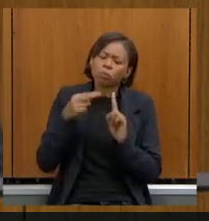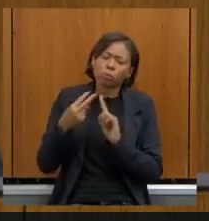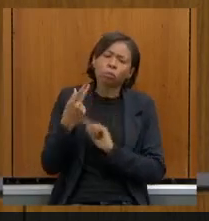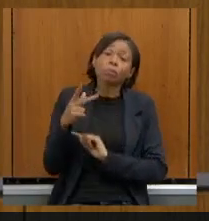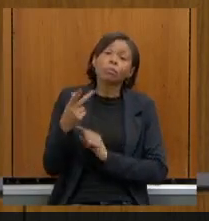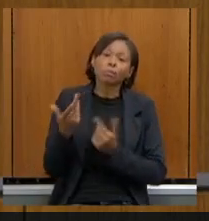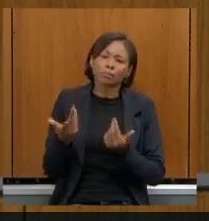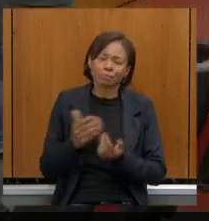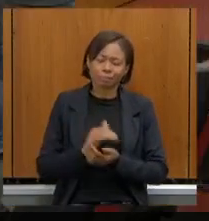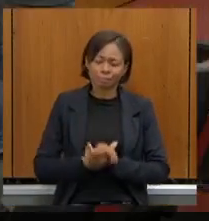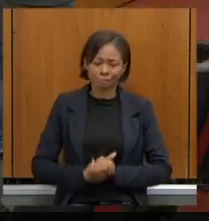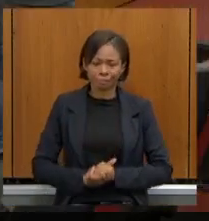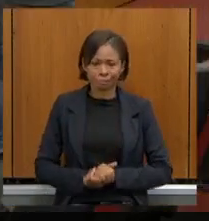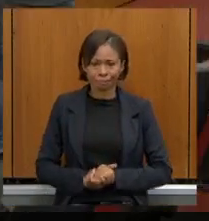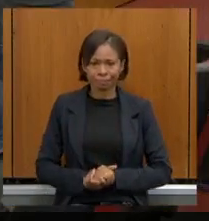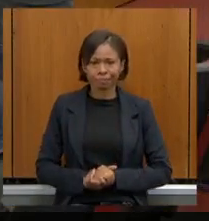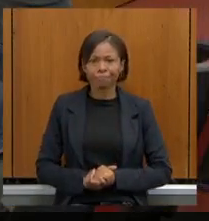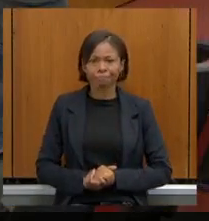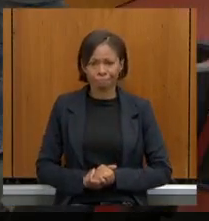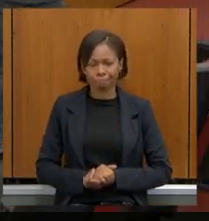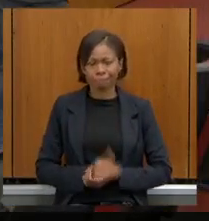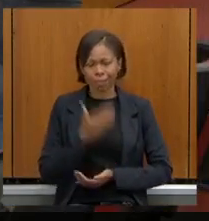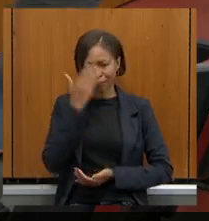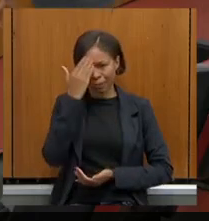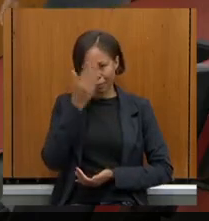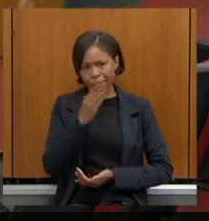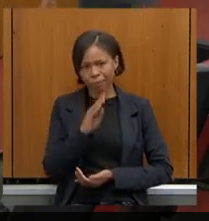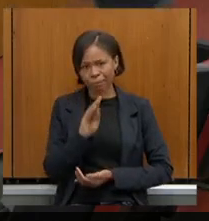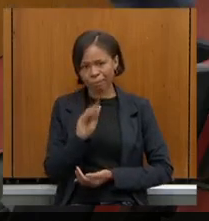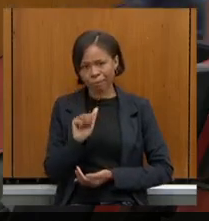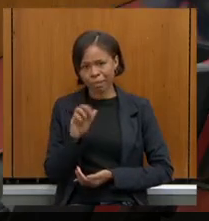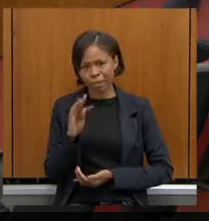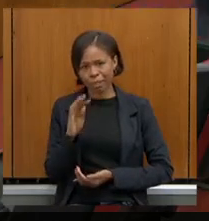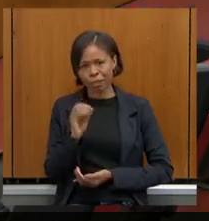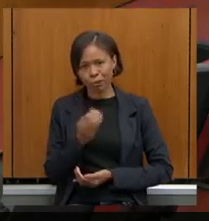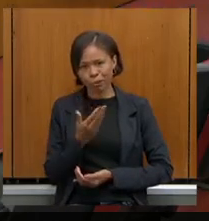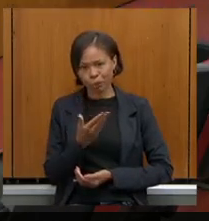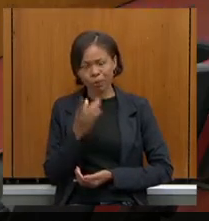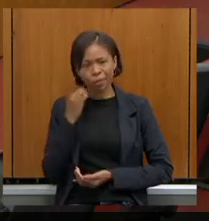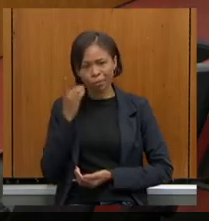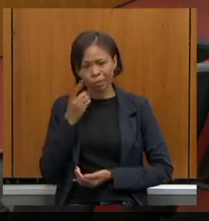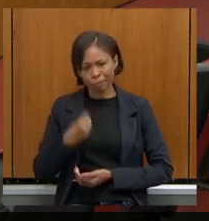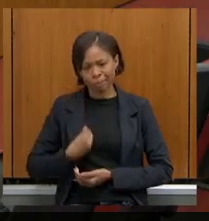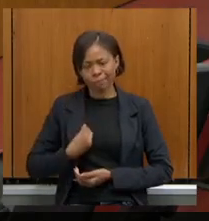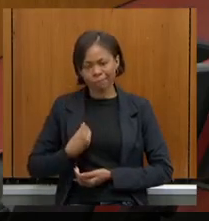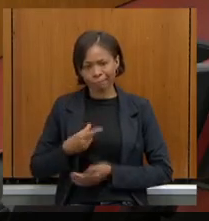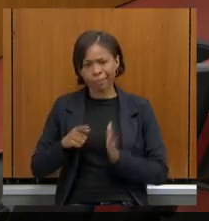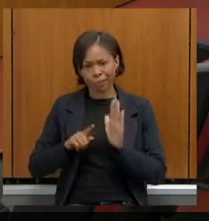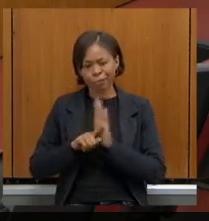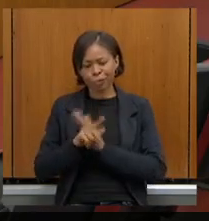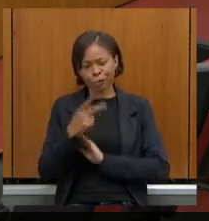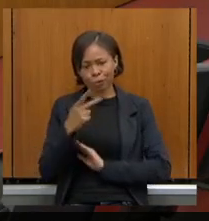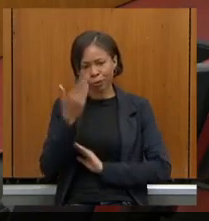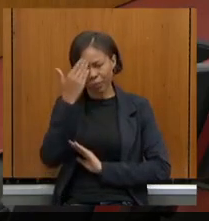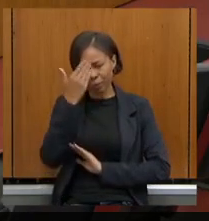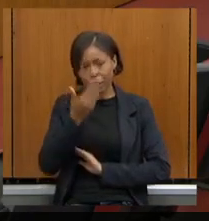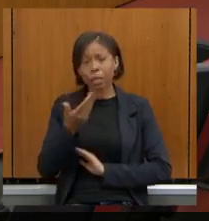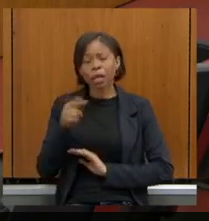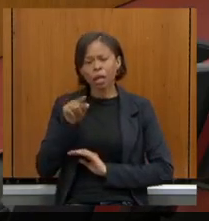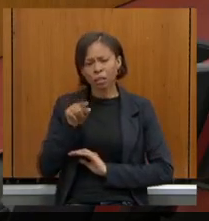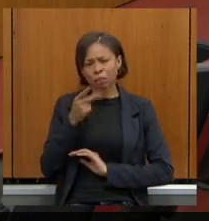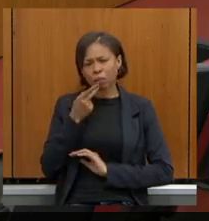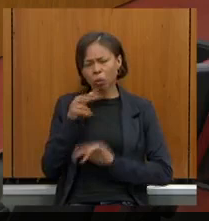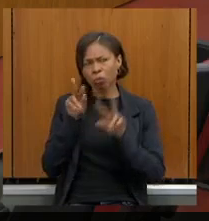secretário agradeço ao deputado Bartô pela participação presença e esse assunto